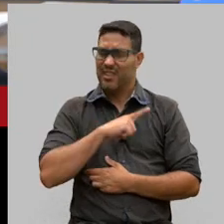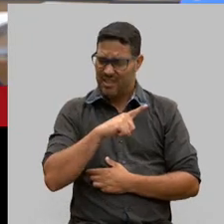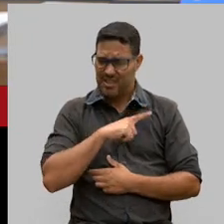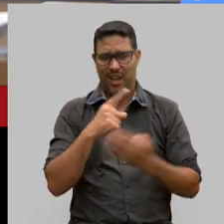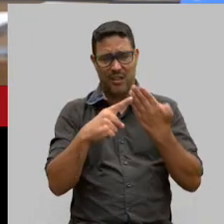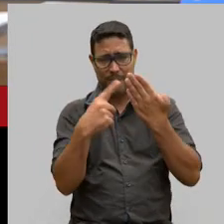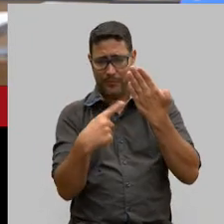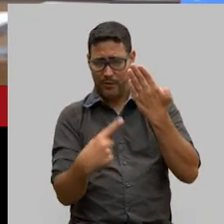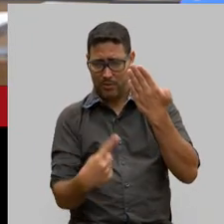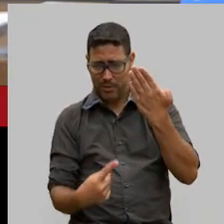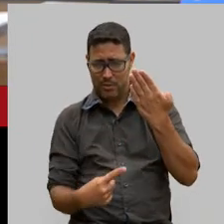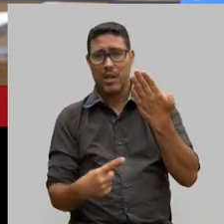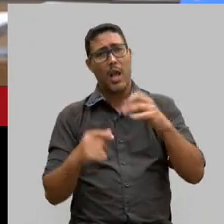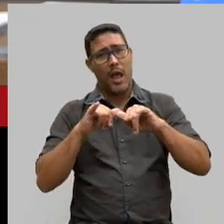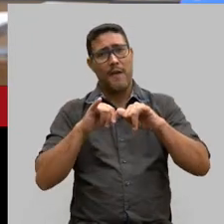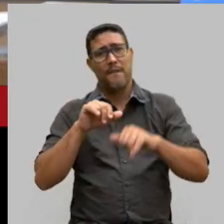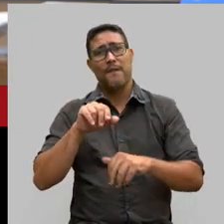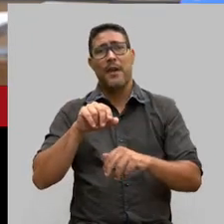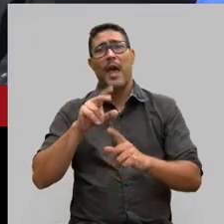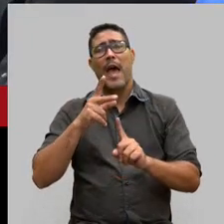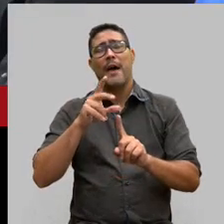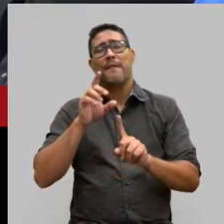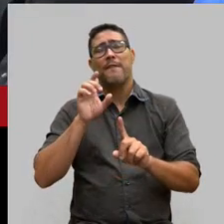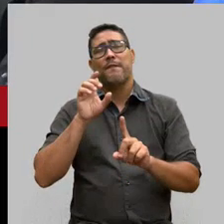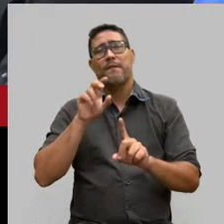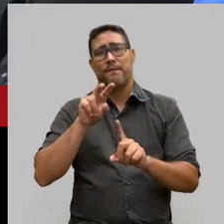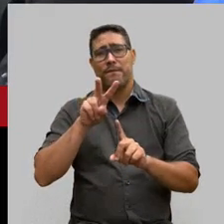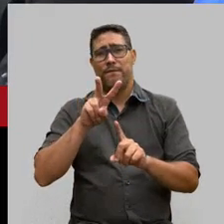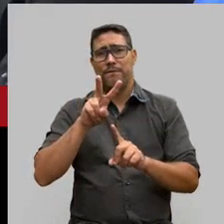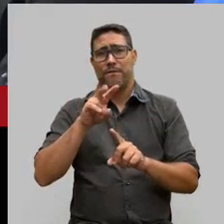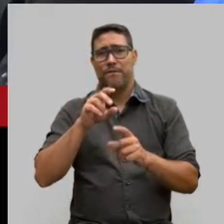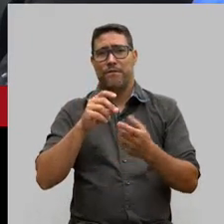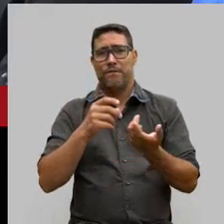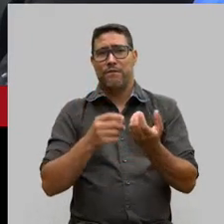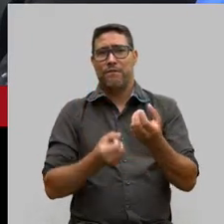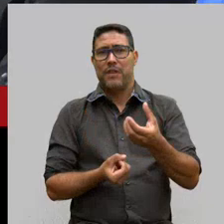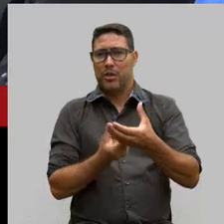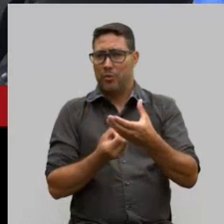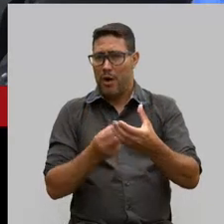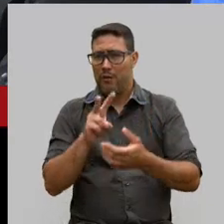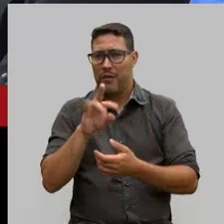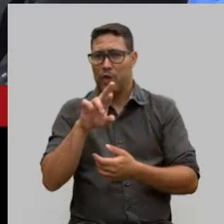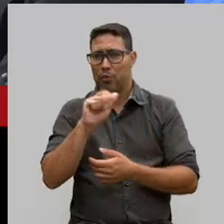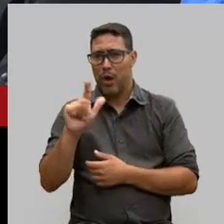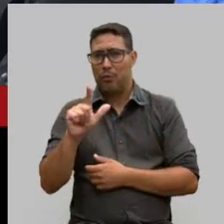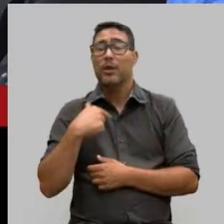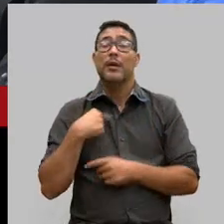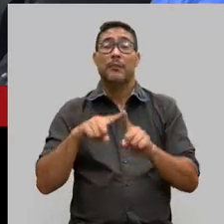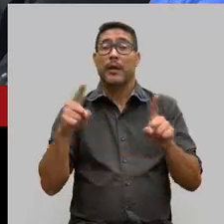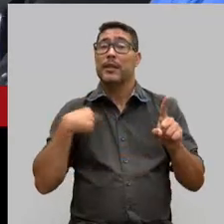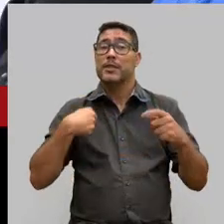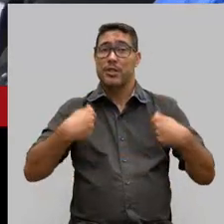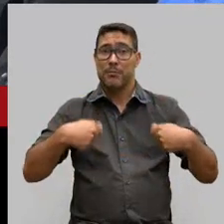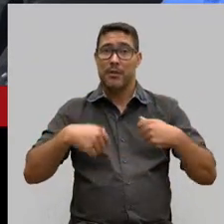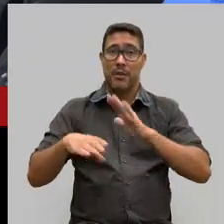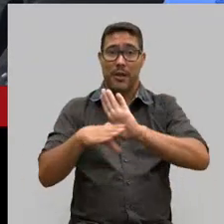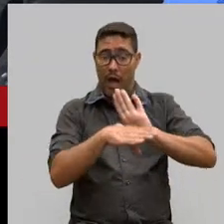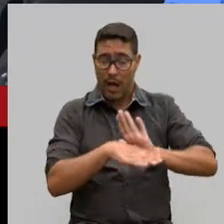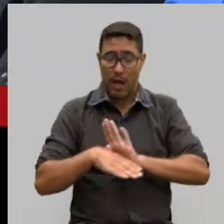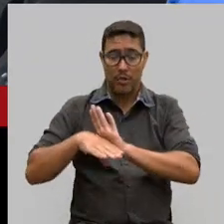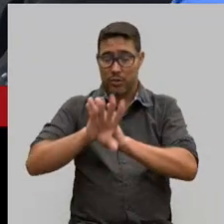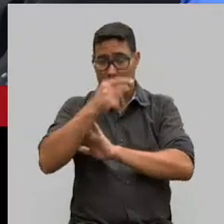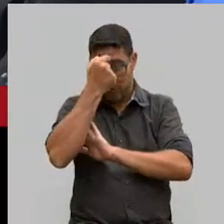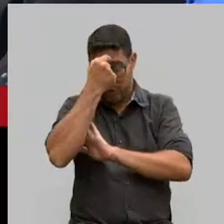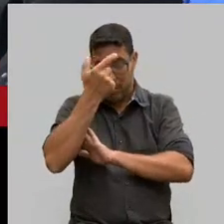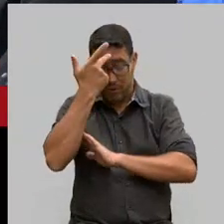a versão dela virtual que eu já compartilho que realmente tá muito boa mas a gente precisa levar essa conscientização com as cartilhas mas